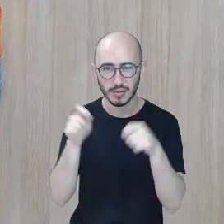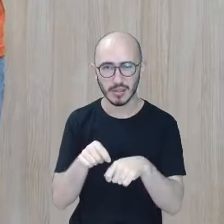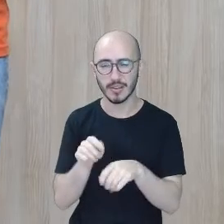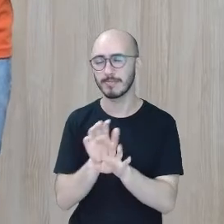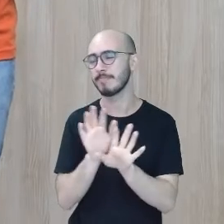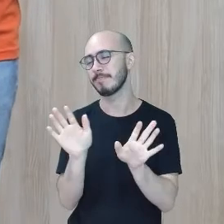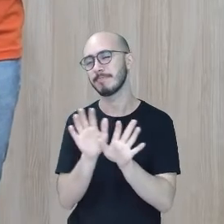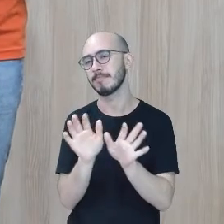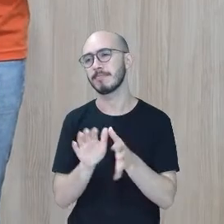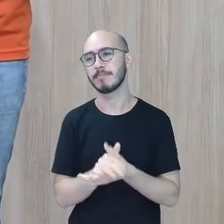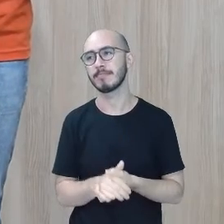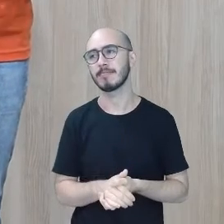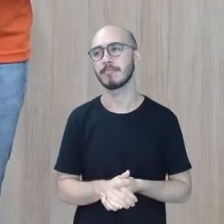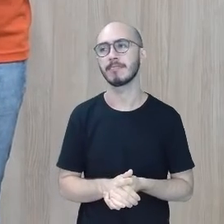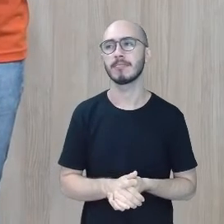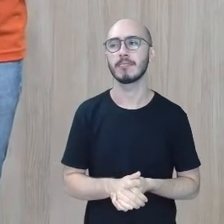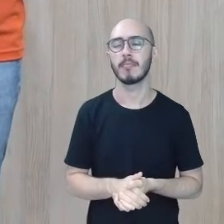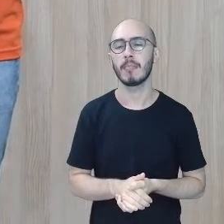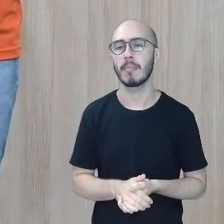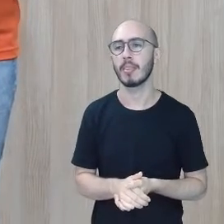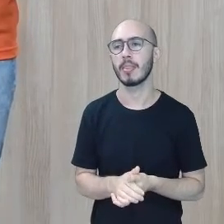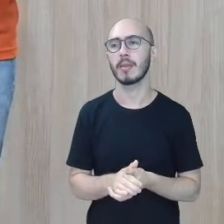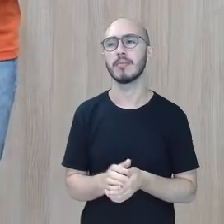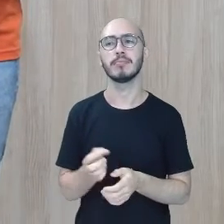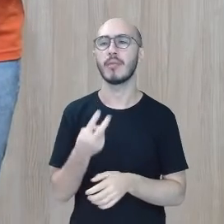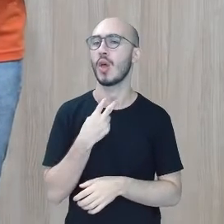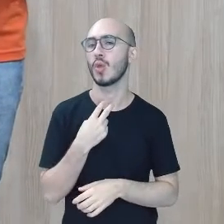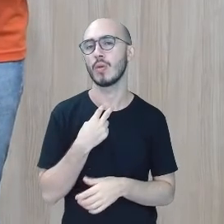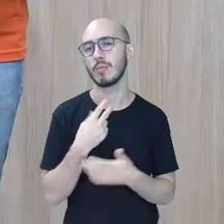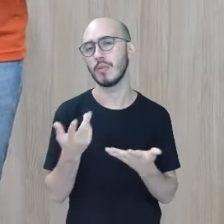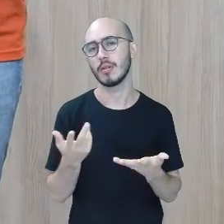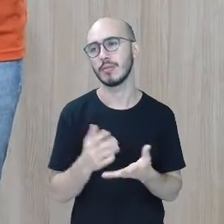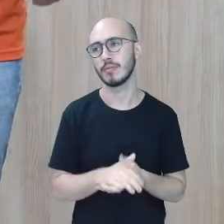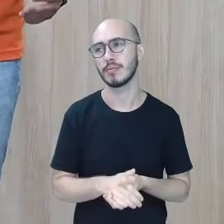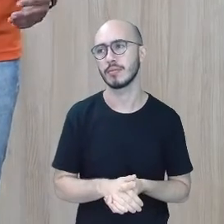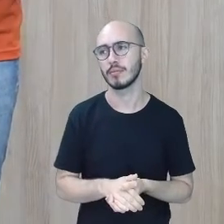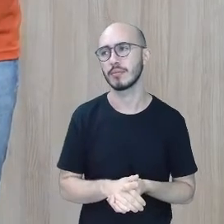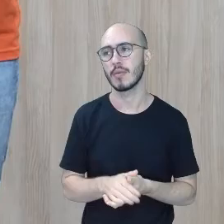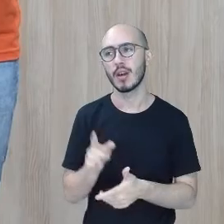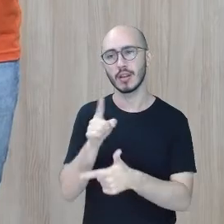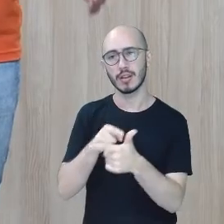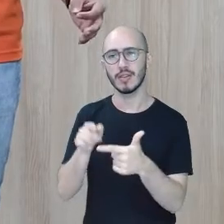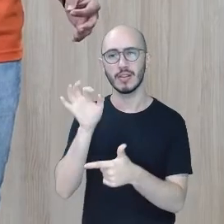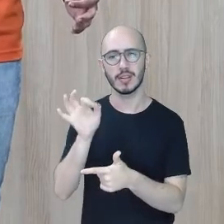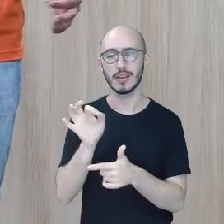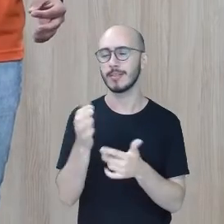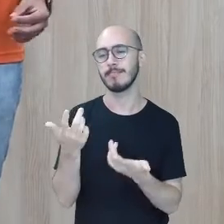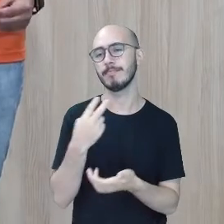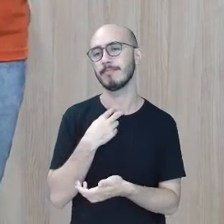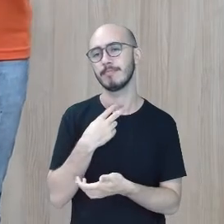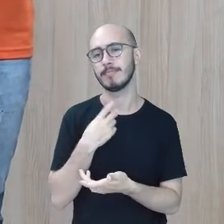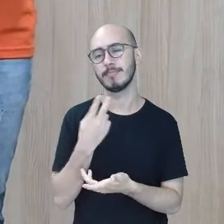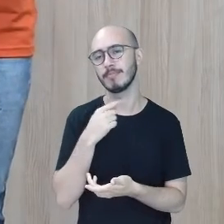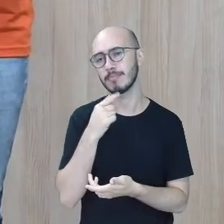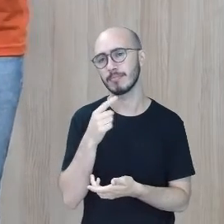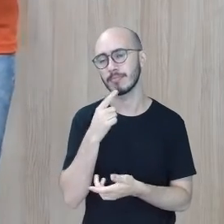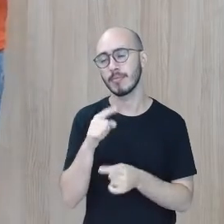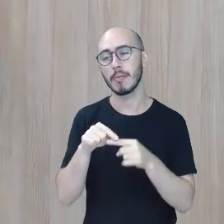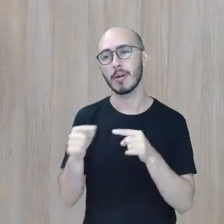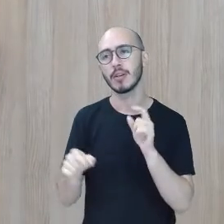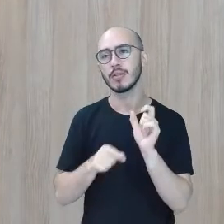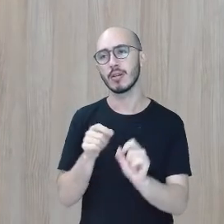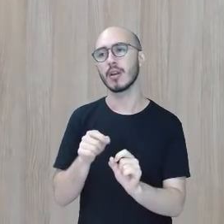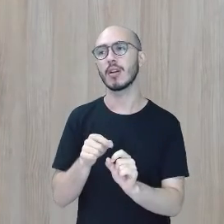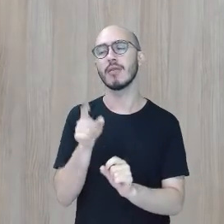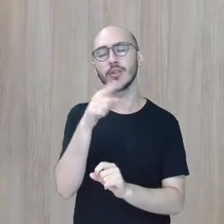6, certo? Não posso dividir o 8 pelo 6 e nem o 6 pelo 8 não vai dar uma divisão exata, certo? Mas